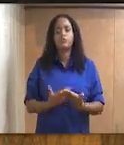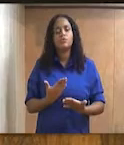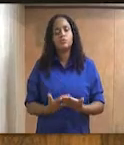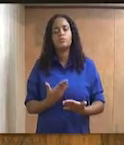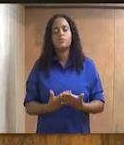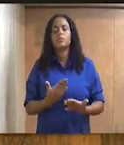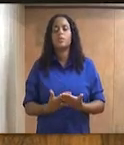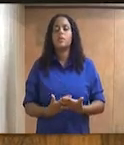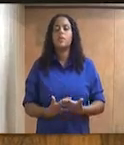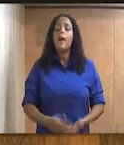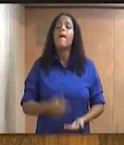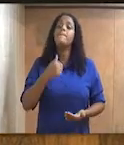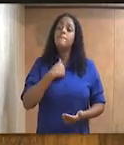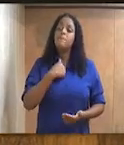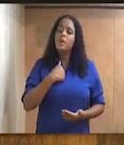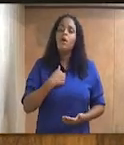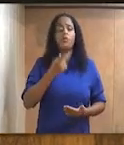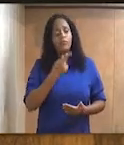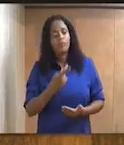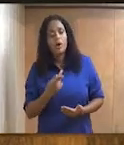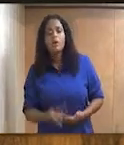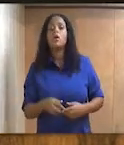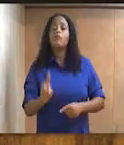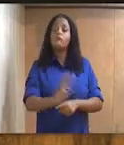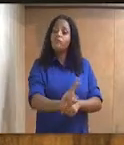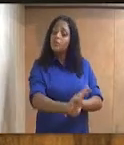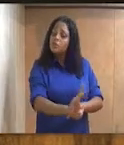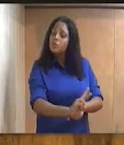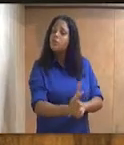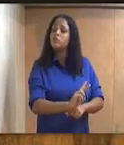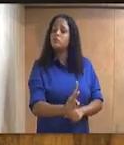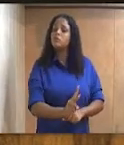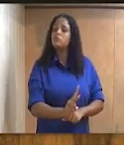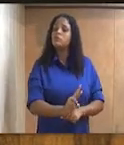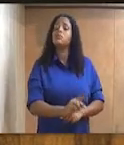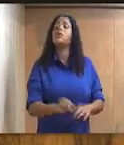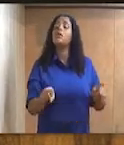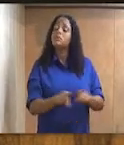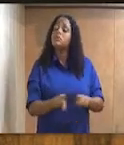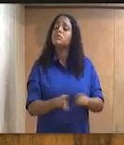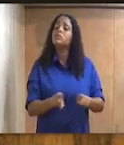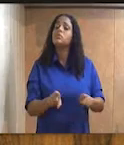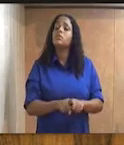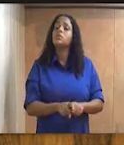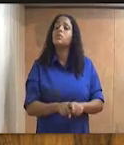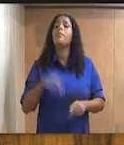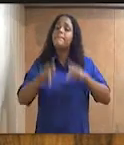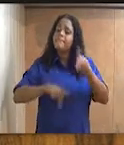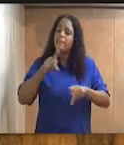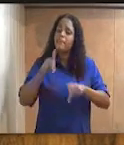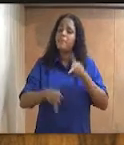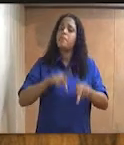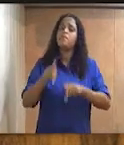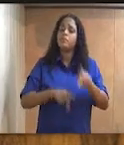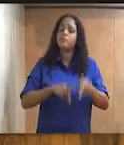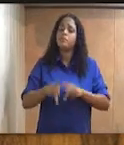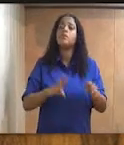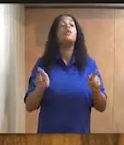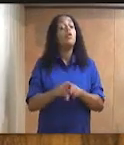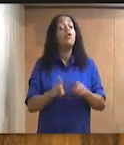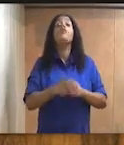Mediante as minhas atribuições de fiscalizadora e representante da população, visitei,